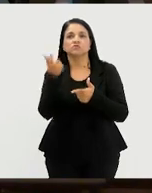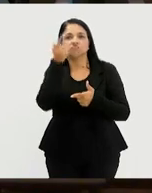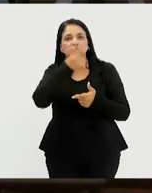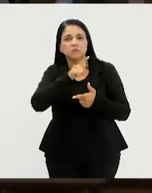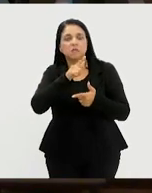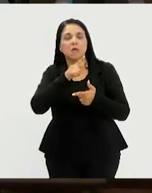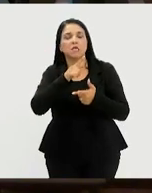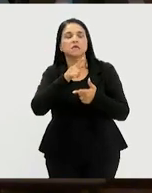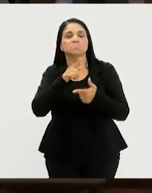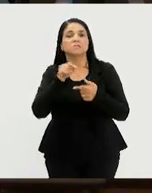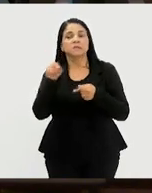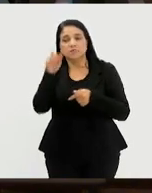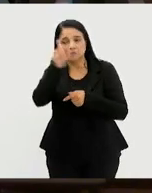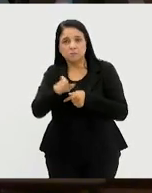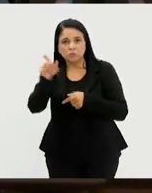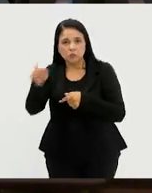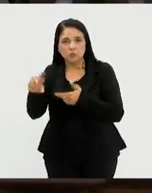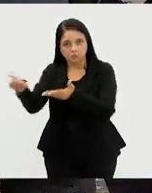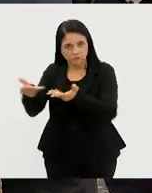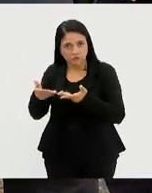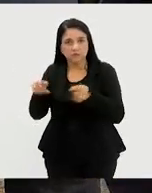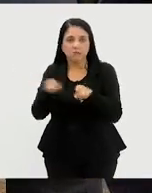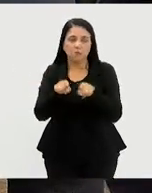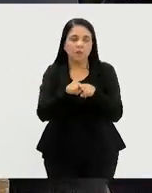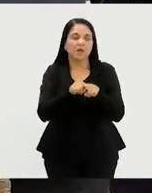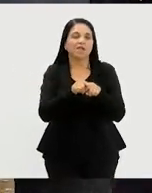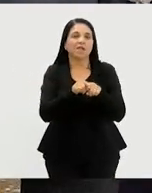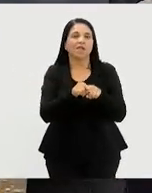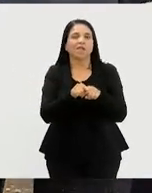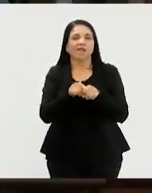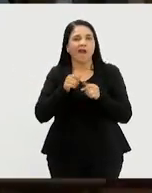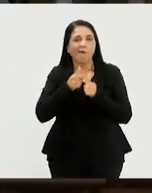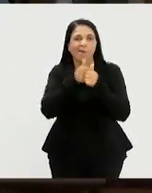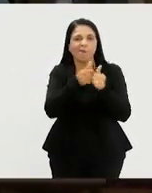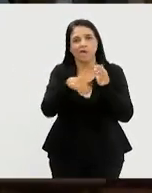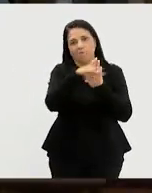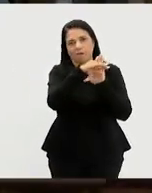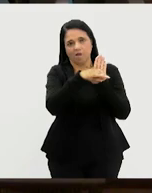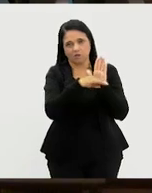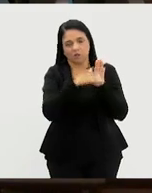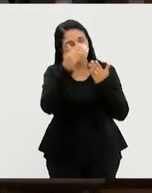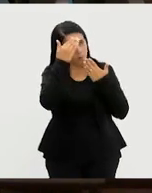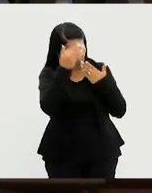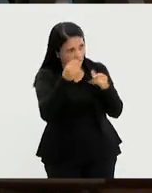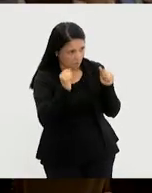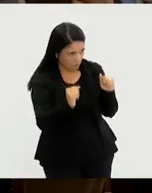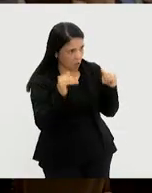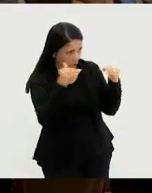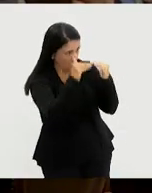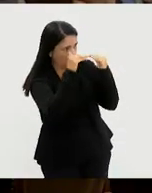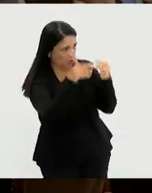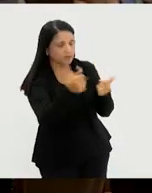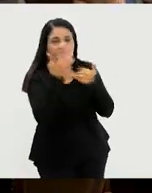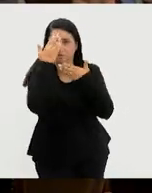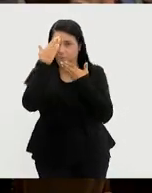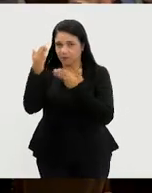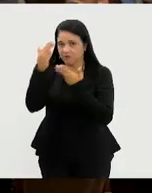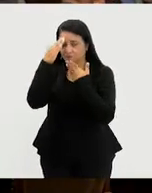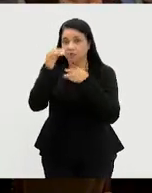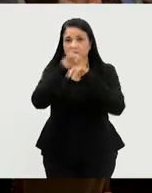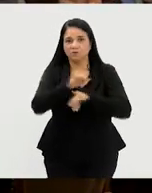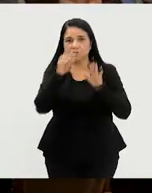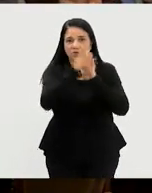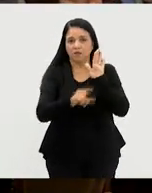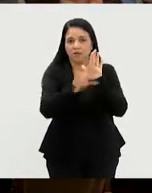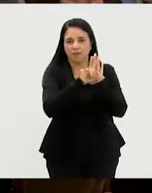gpar a po ser ass pode Obrigado Presidente Obrigado Anunci o projeto de